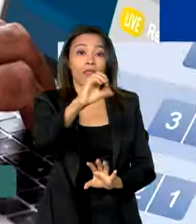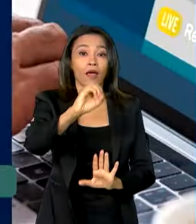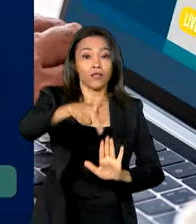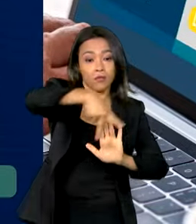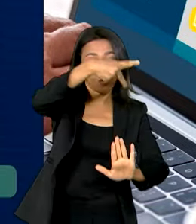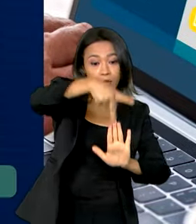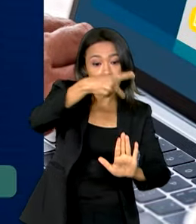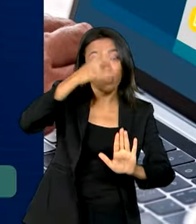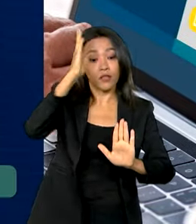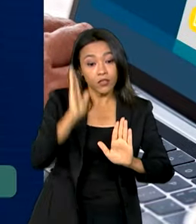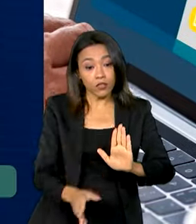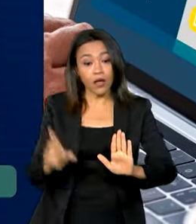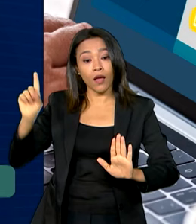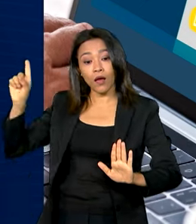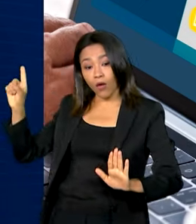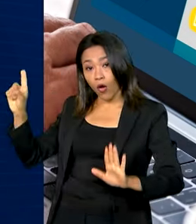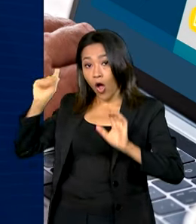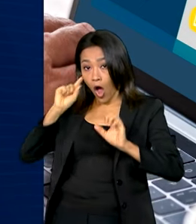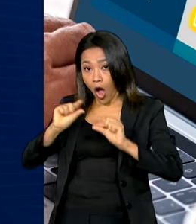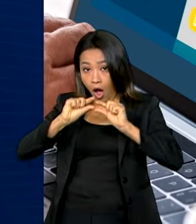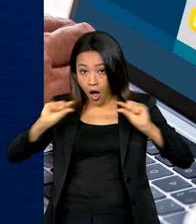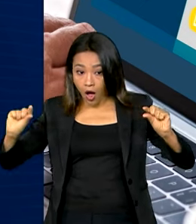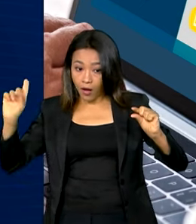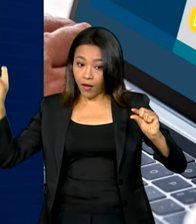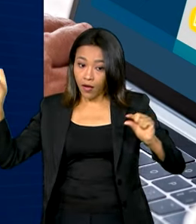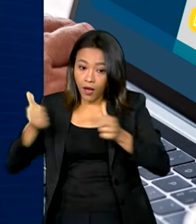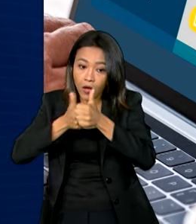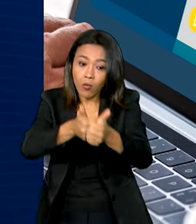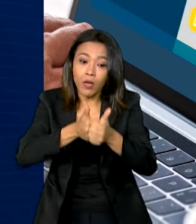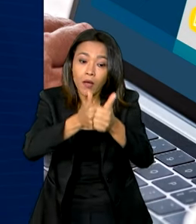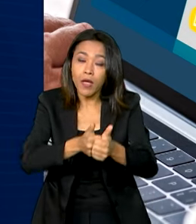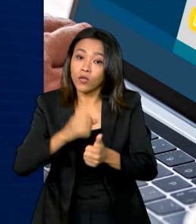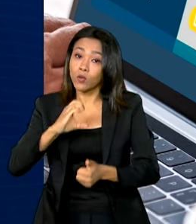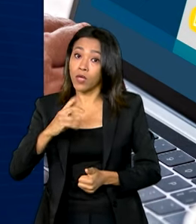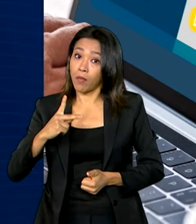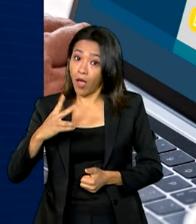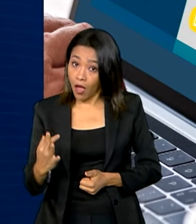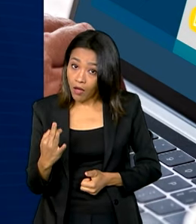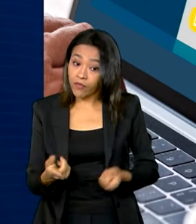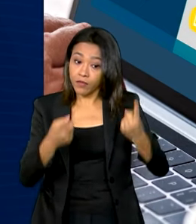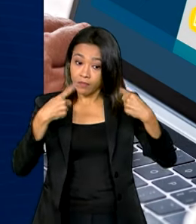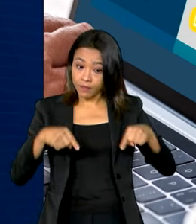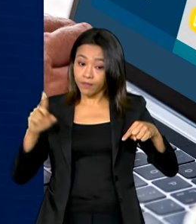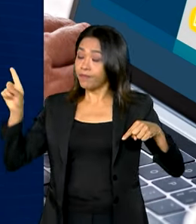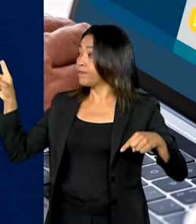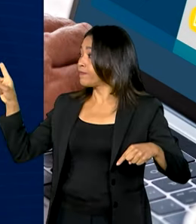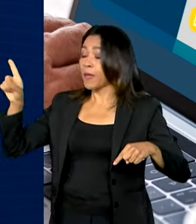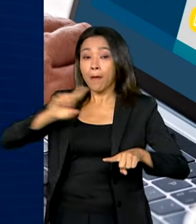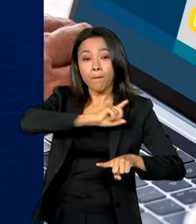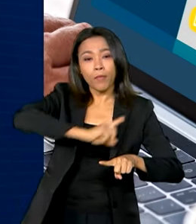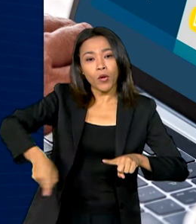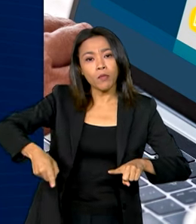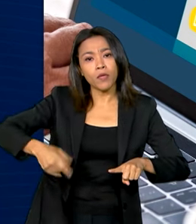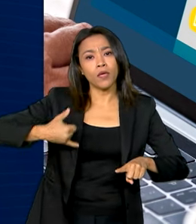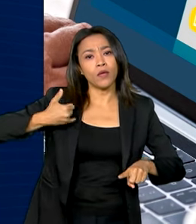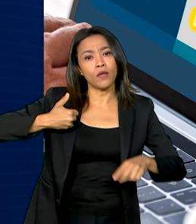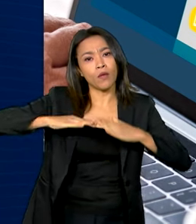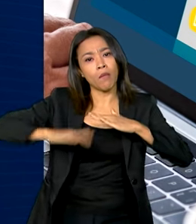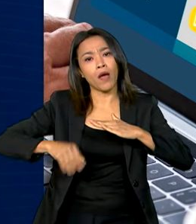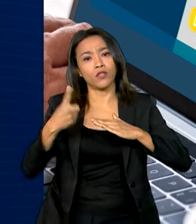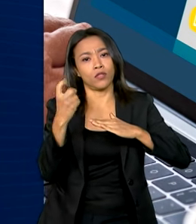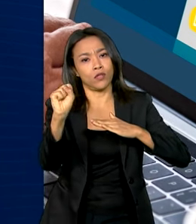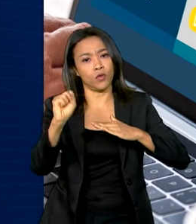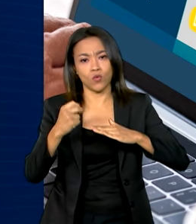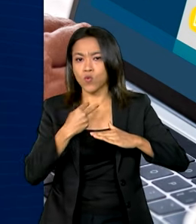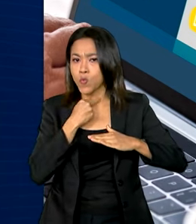estão em vigor medidas como o acompanhamento das apostas pelo CPF do usuário e a proibição do uso para menores de idade até